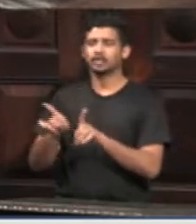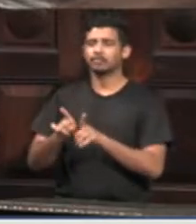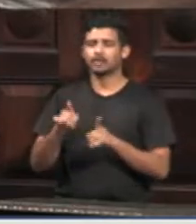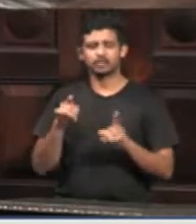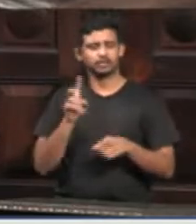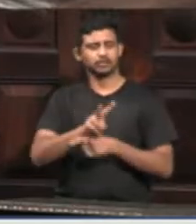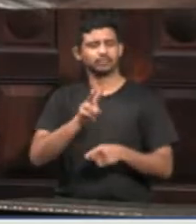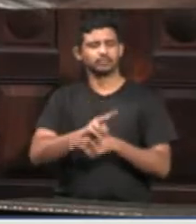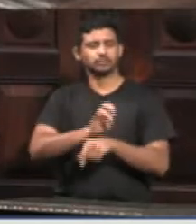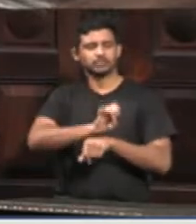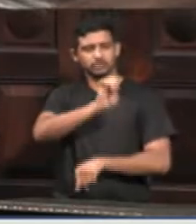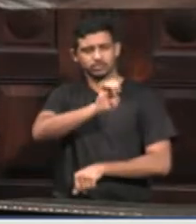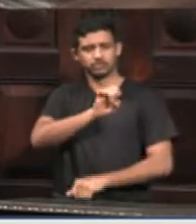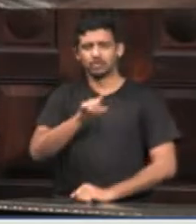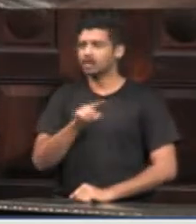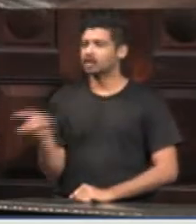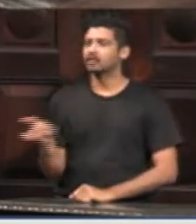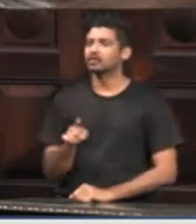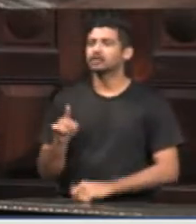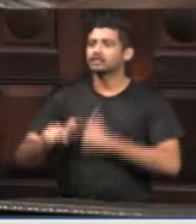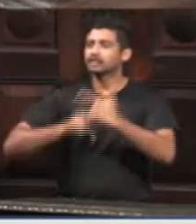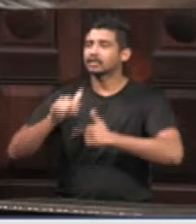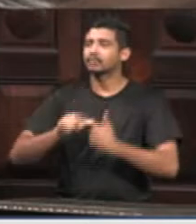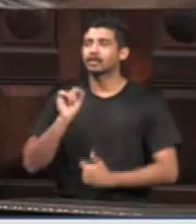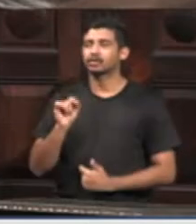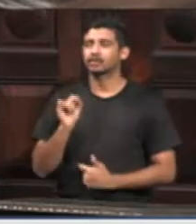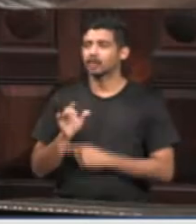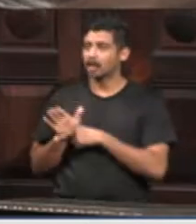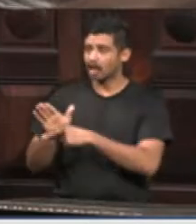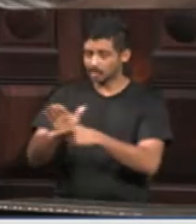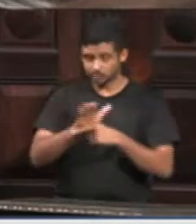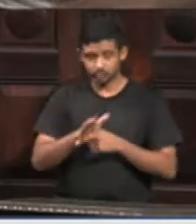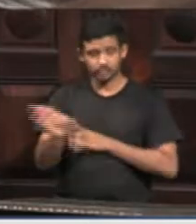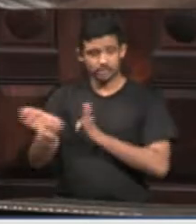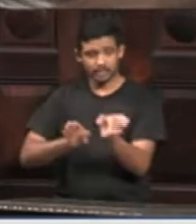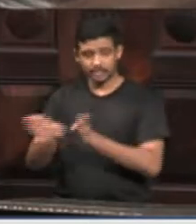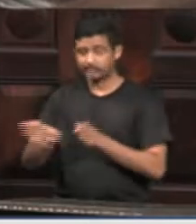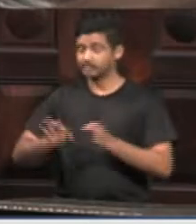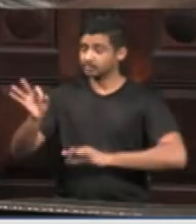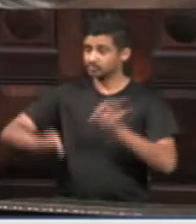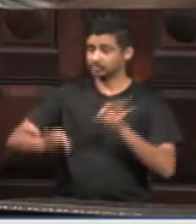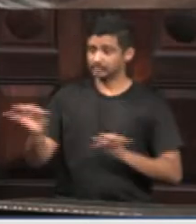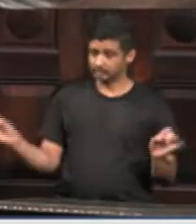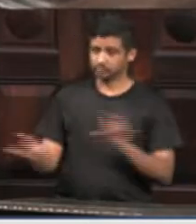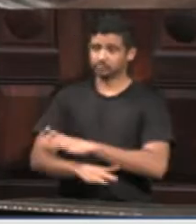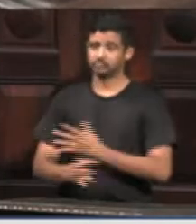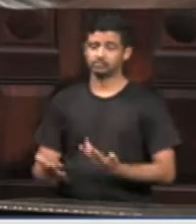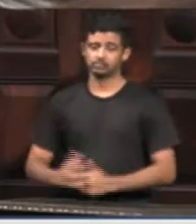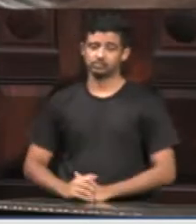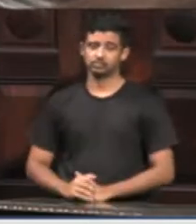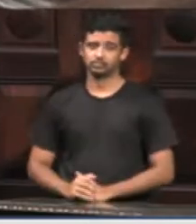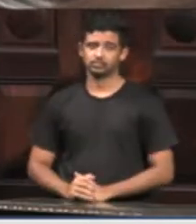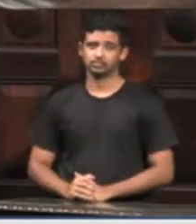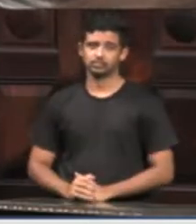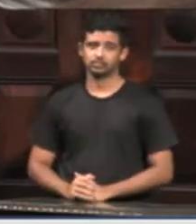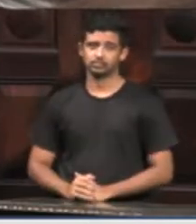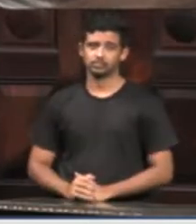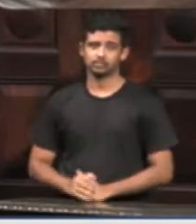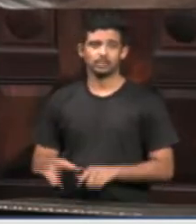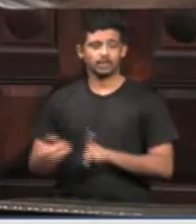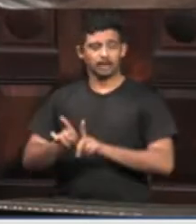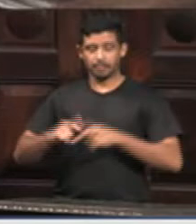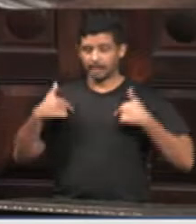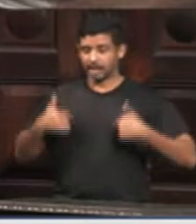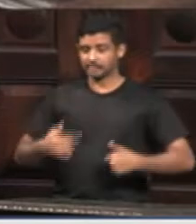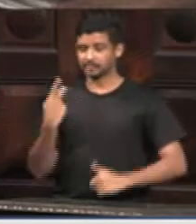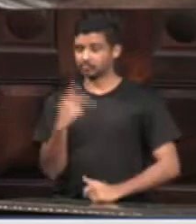trabalho extraordinário na defesa e na garantia do acesso à justiça da população mais pobre. A ação da